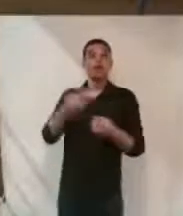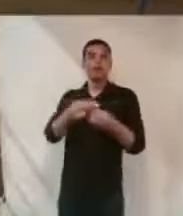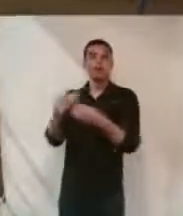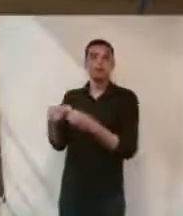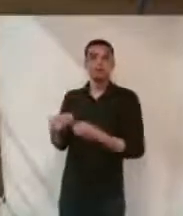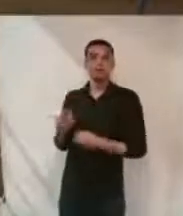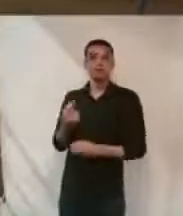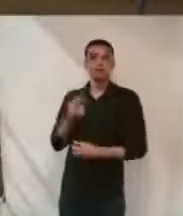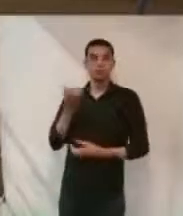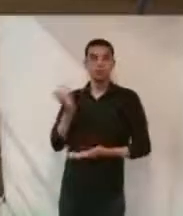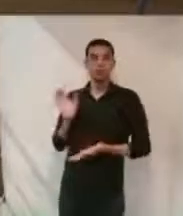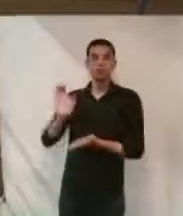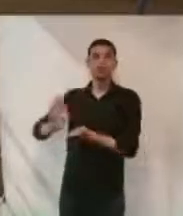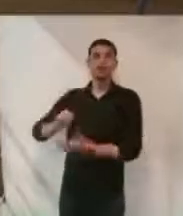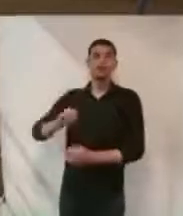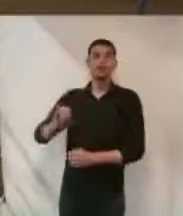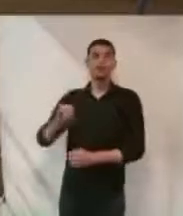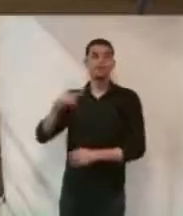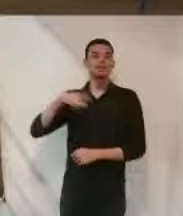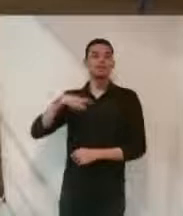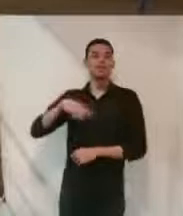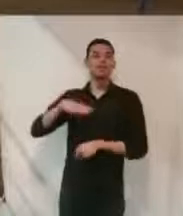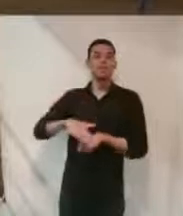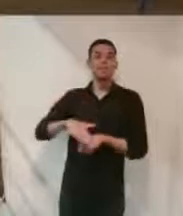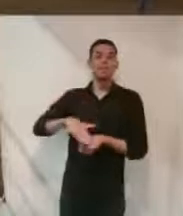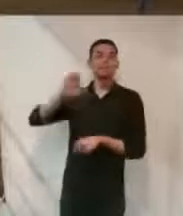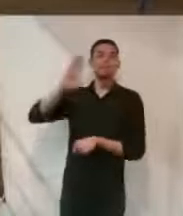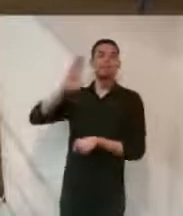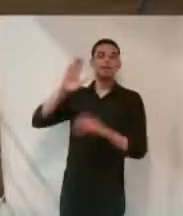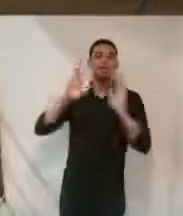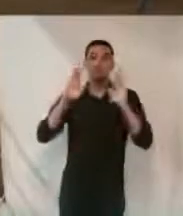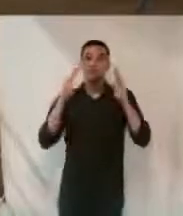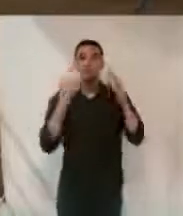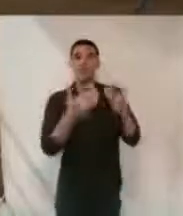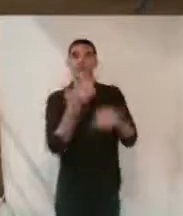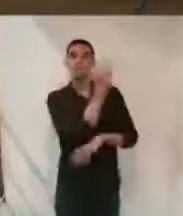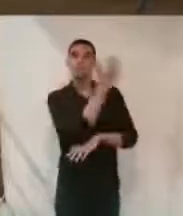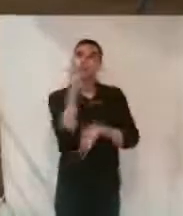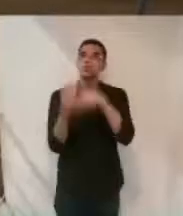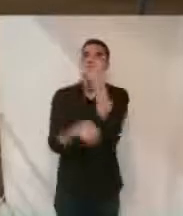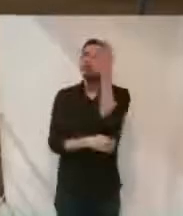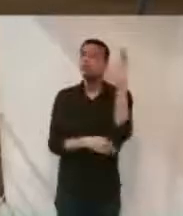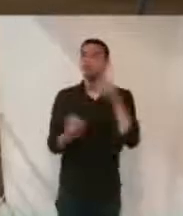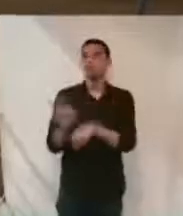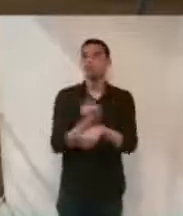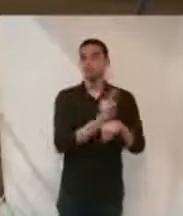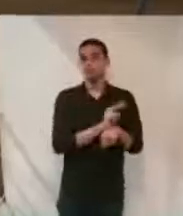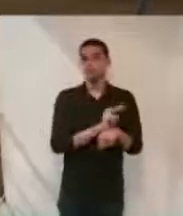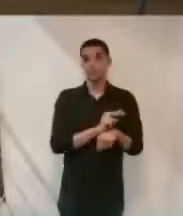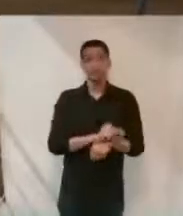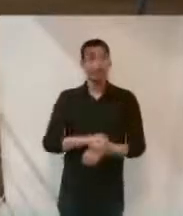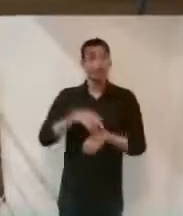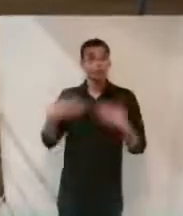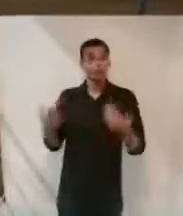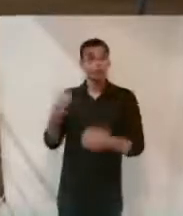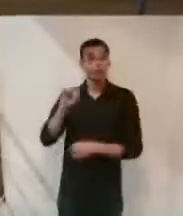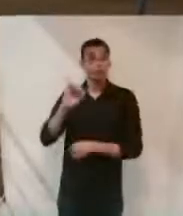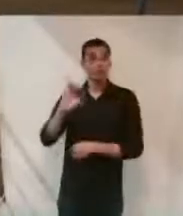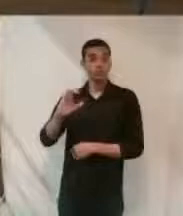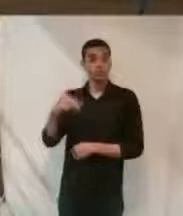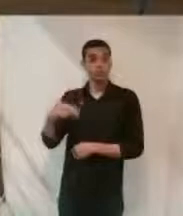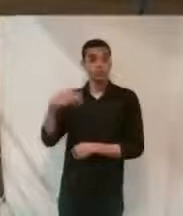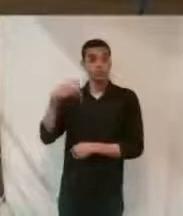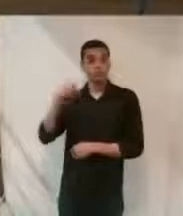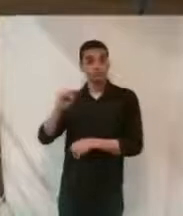Nacional. Foi o ICMS Verde, sem dúvida, que deu mais força ainda para que o tribunal pudesse atuar nas contas públicas para